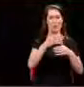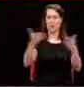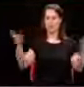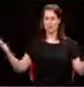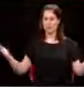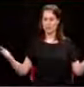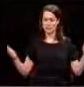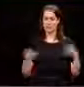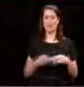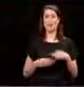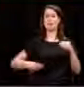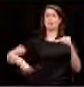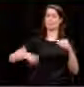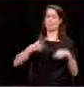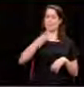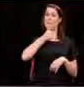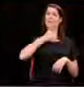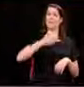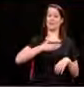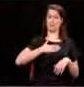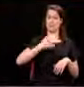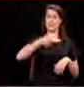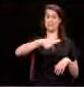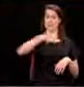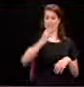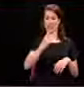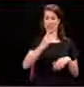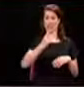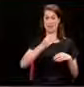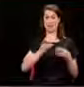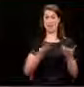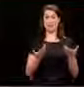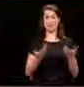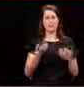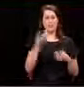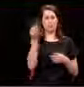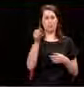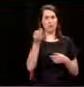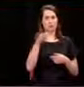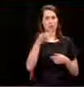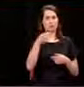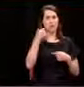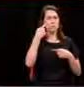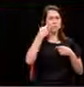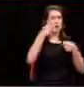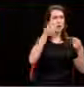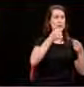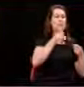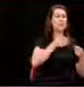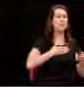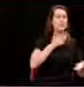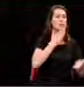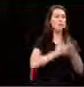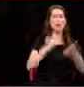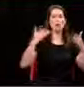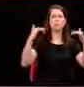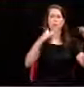Benfica TV está a demonstrar ao mundo benfiquista que o Benfica não é só futebol.